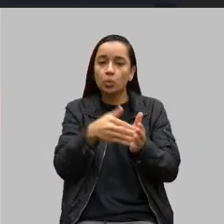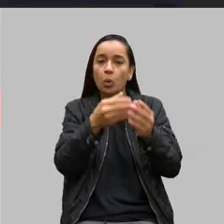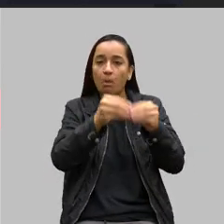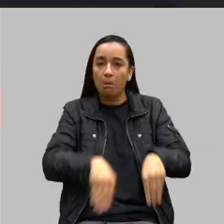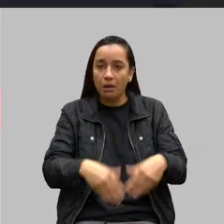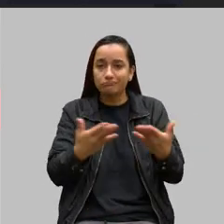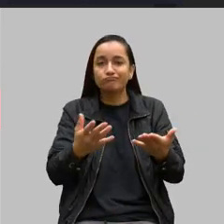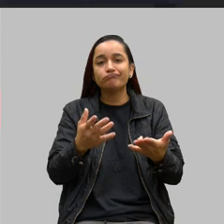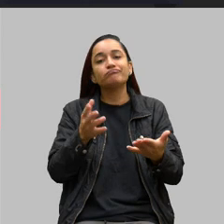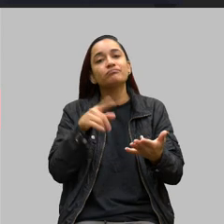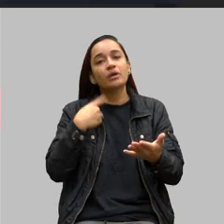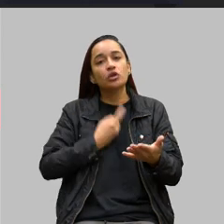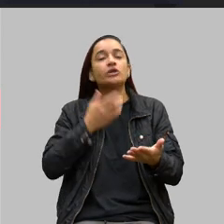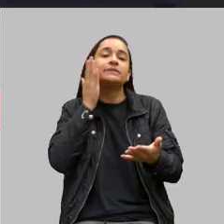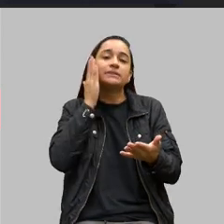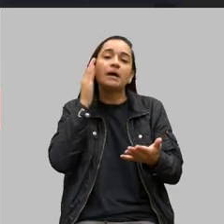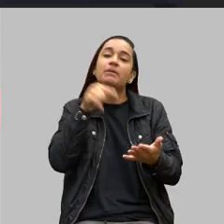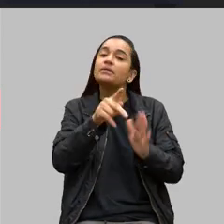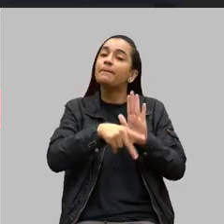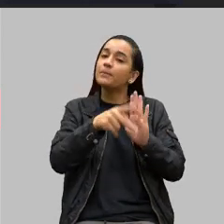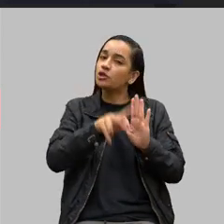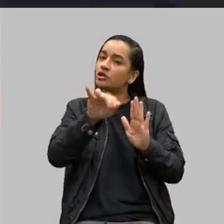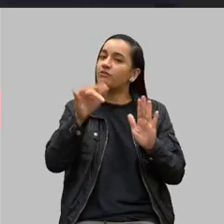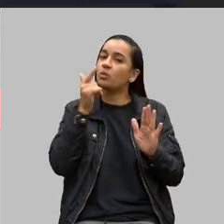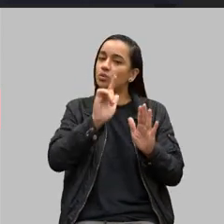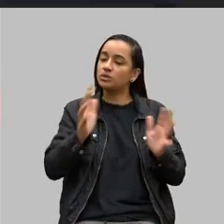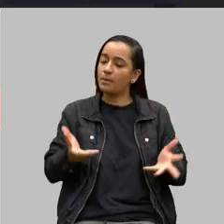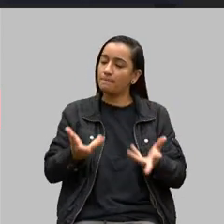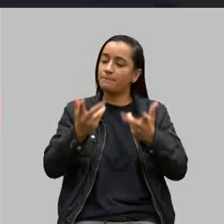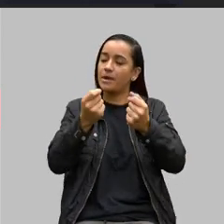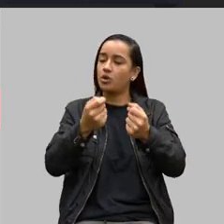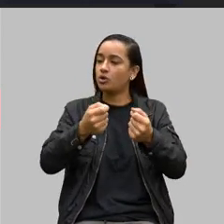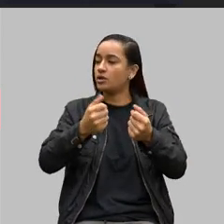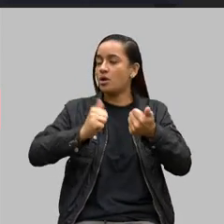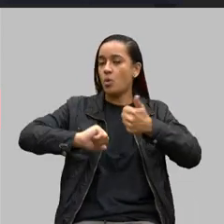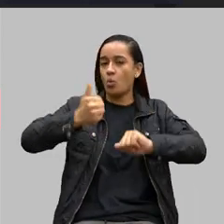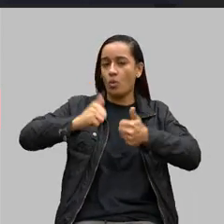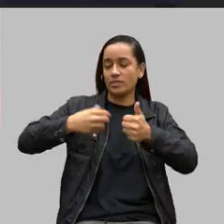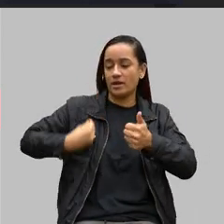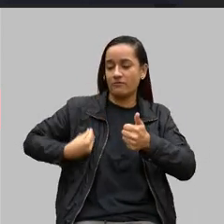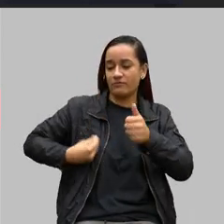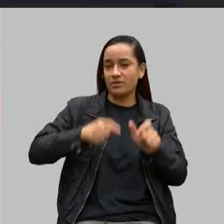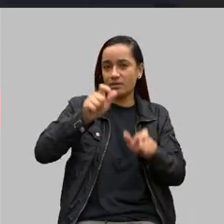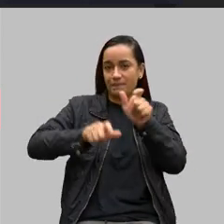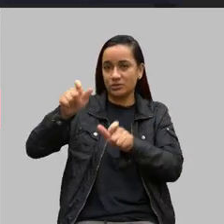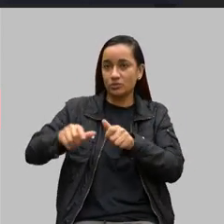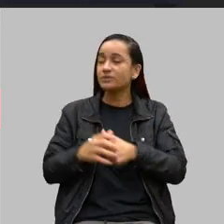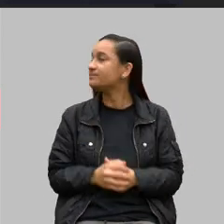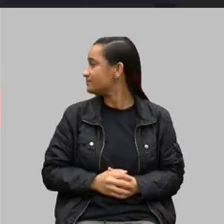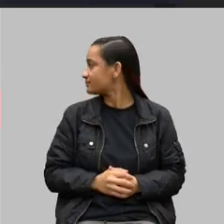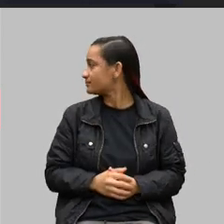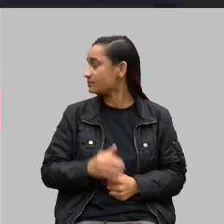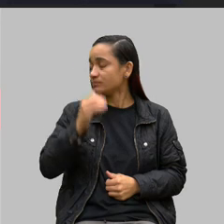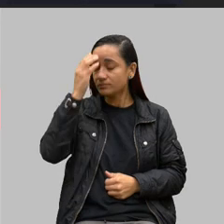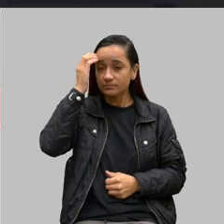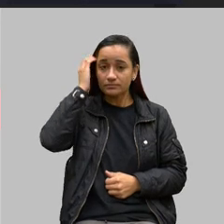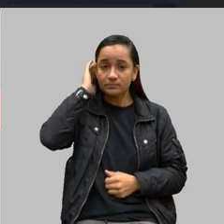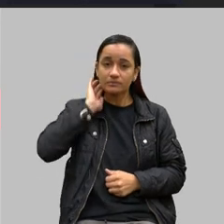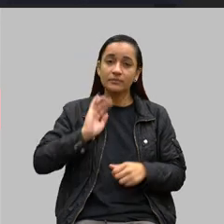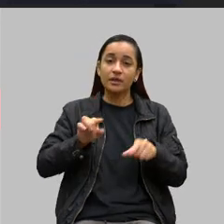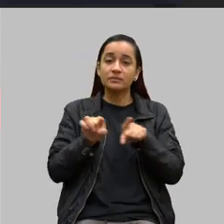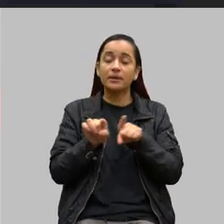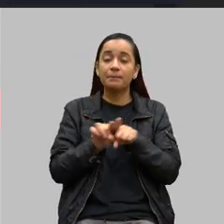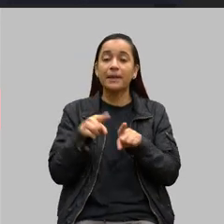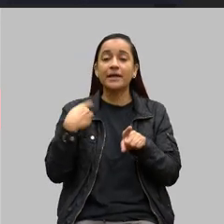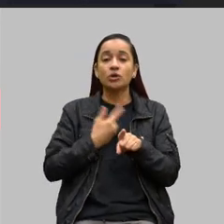trazer né melhoria significativa na qualidade de vida das pessoas e nós temos avançado também eh